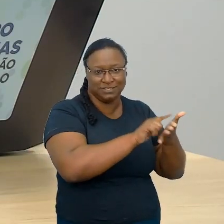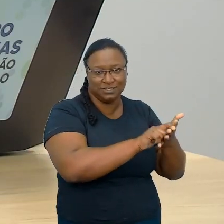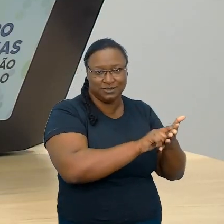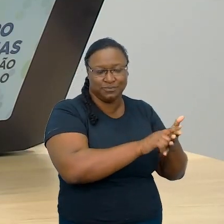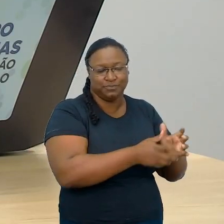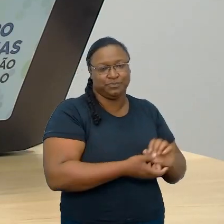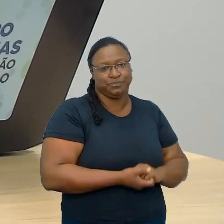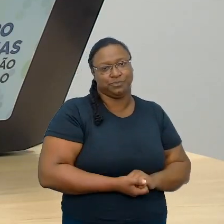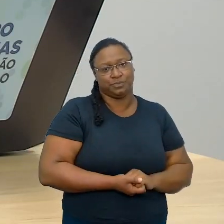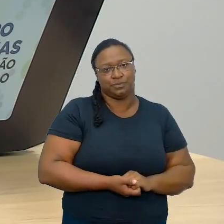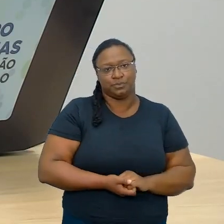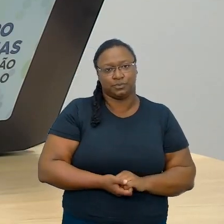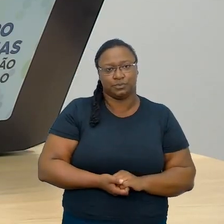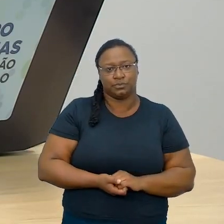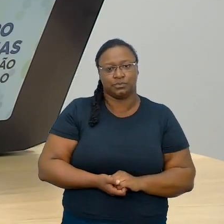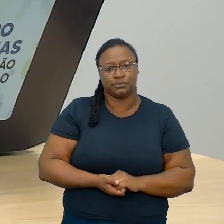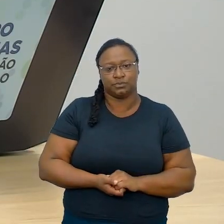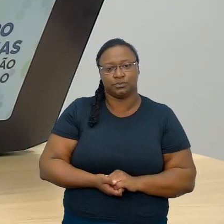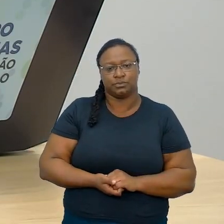E